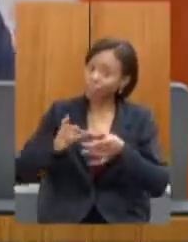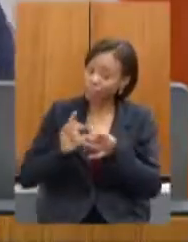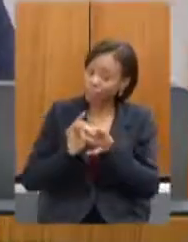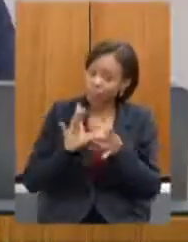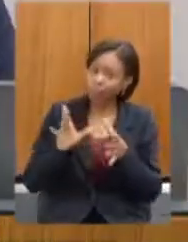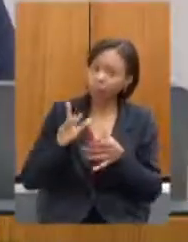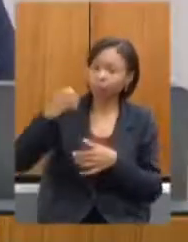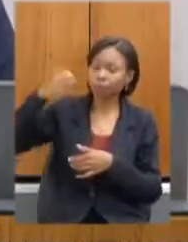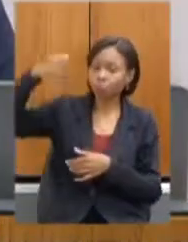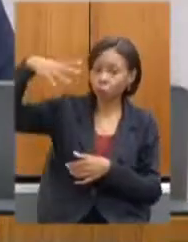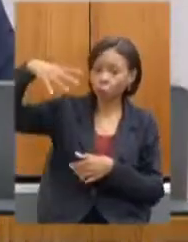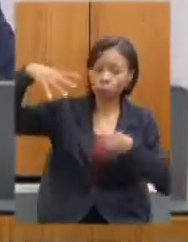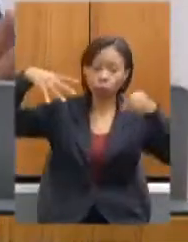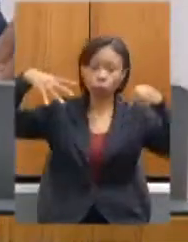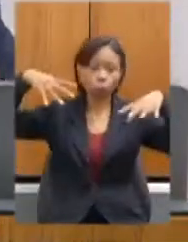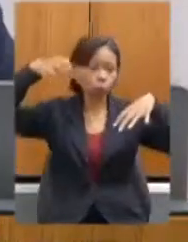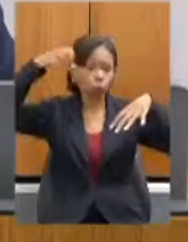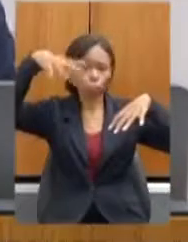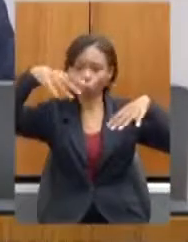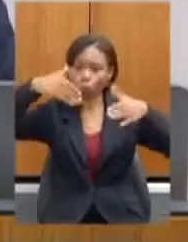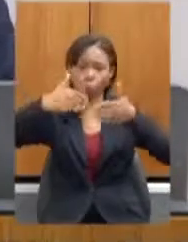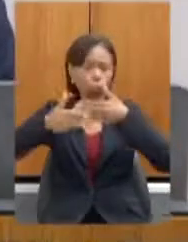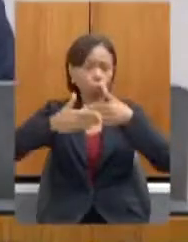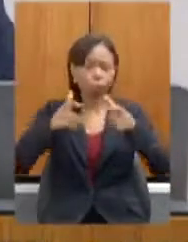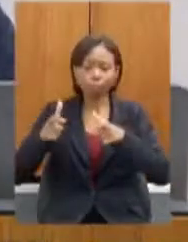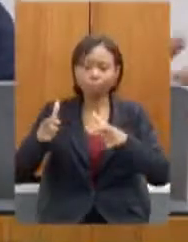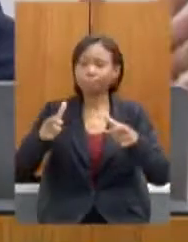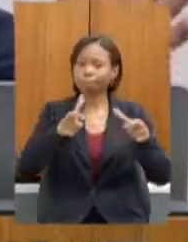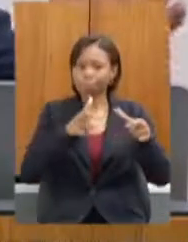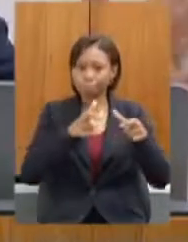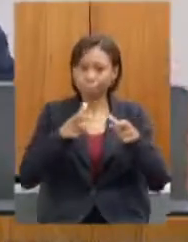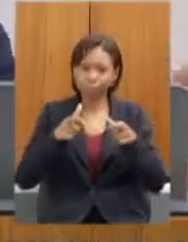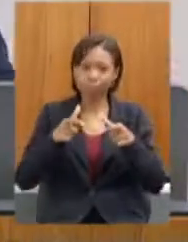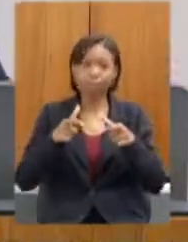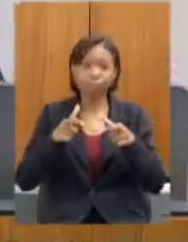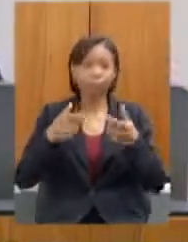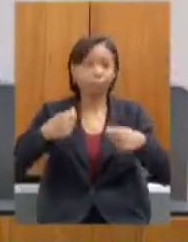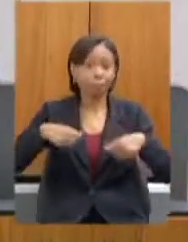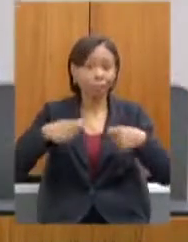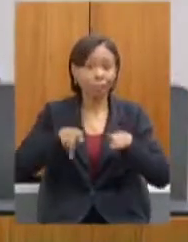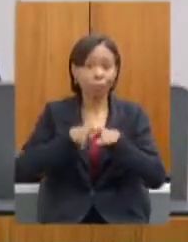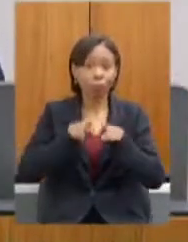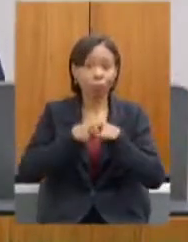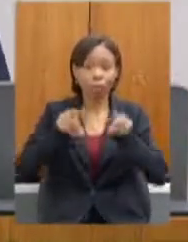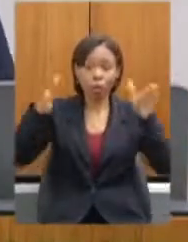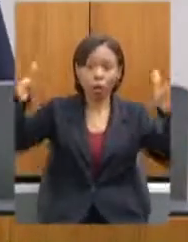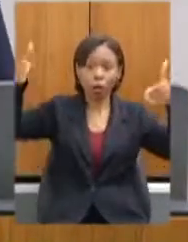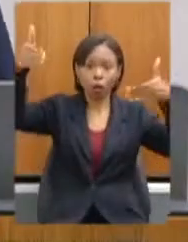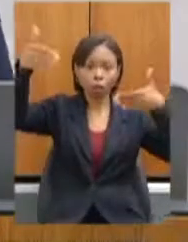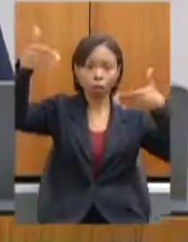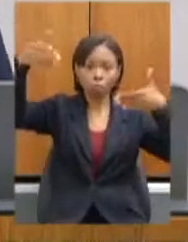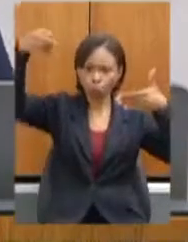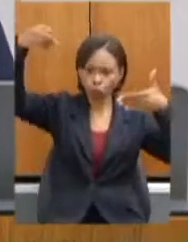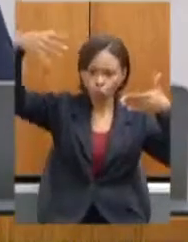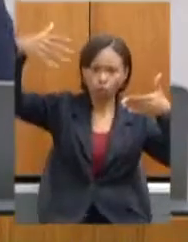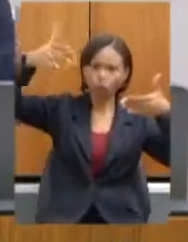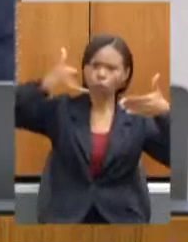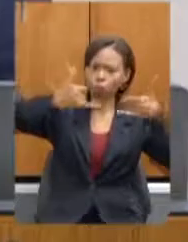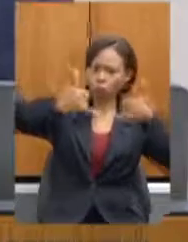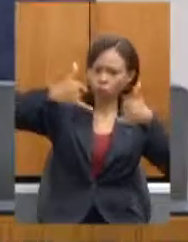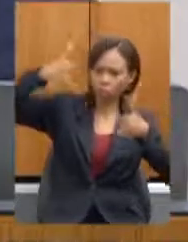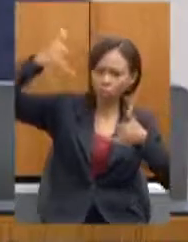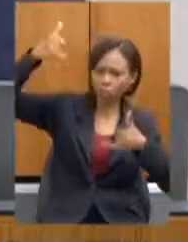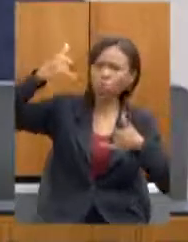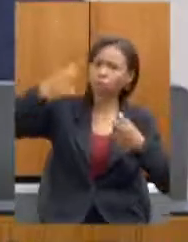locais locais estratégicos devem ter inclusive geradores à disposição esse chegam lote de vacina